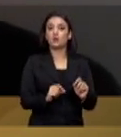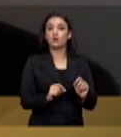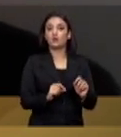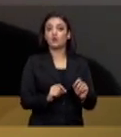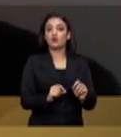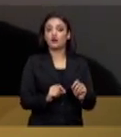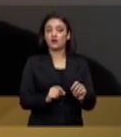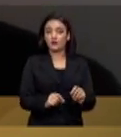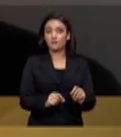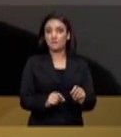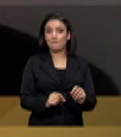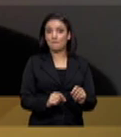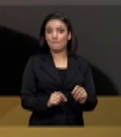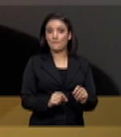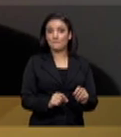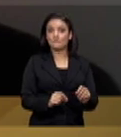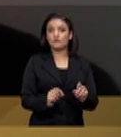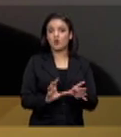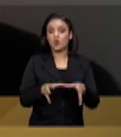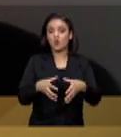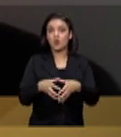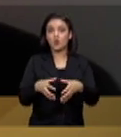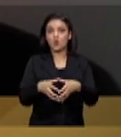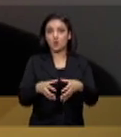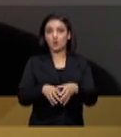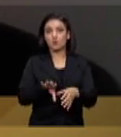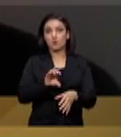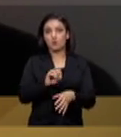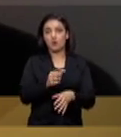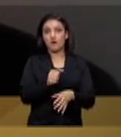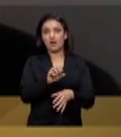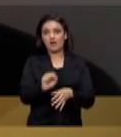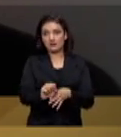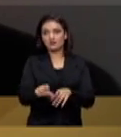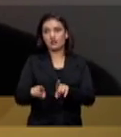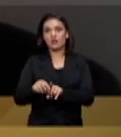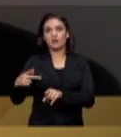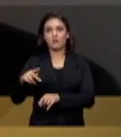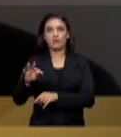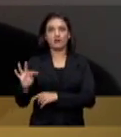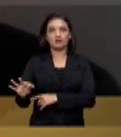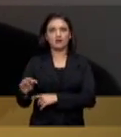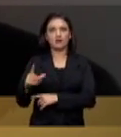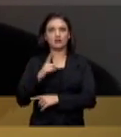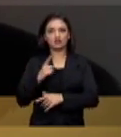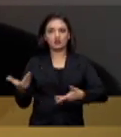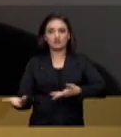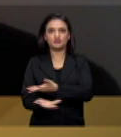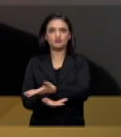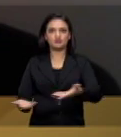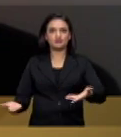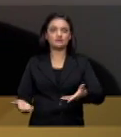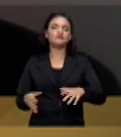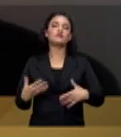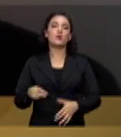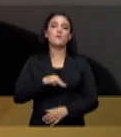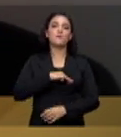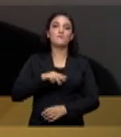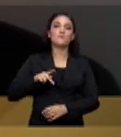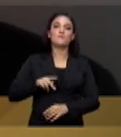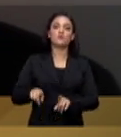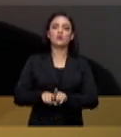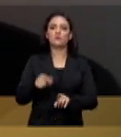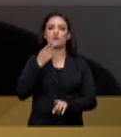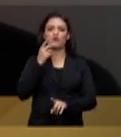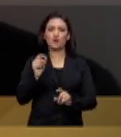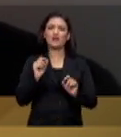existente entre o aludido grupo empresarial e o Partido dos Trabalhadores. Defende ainda o Ministério Público que